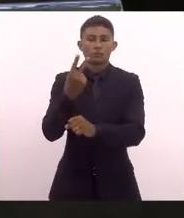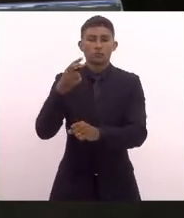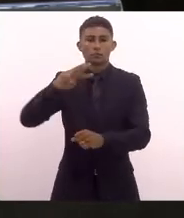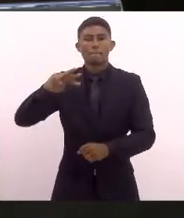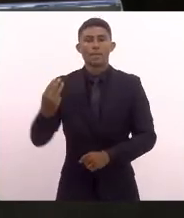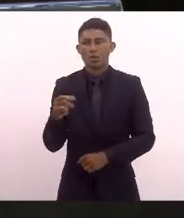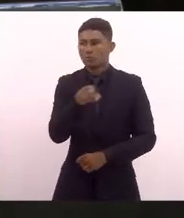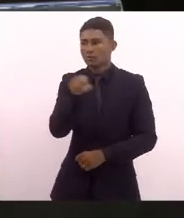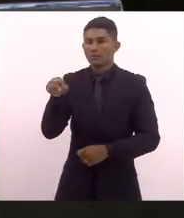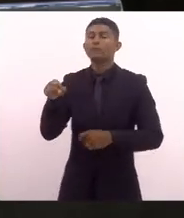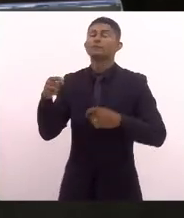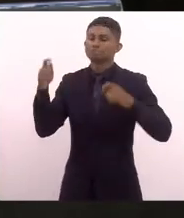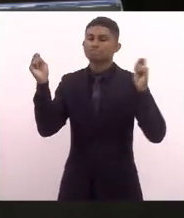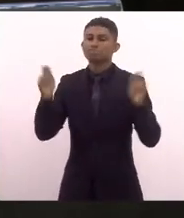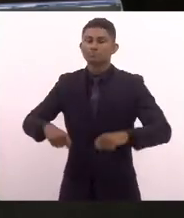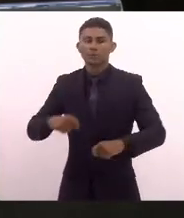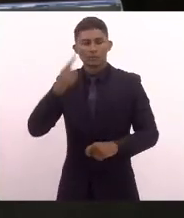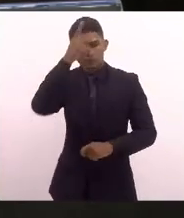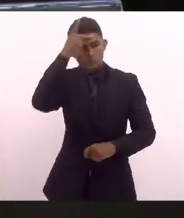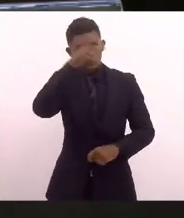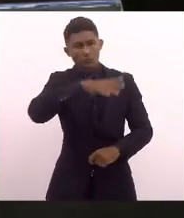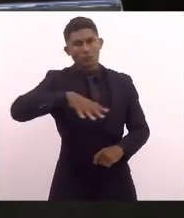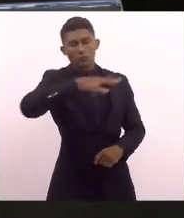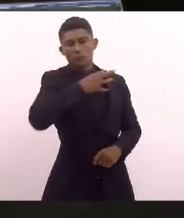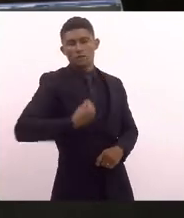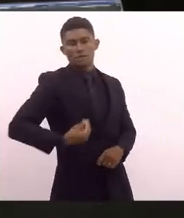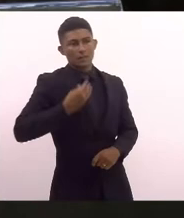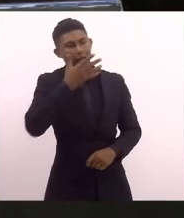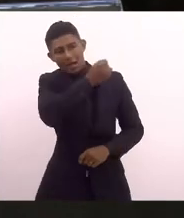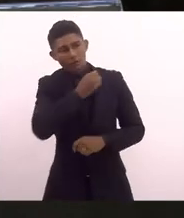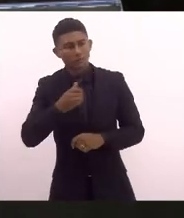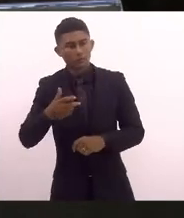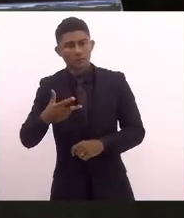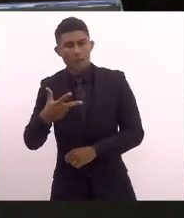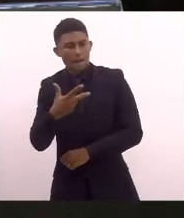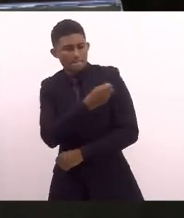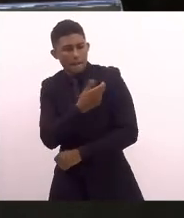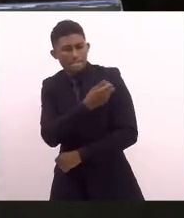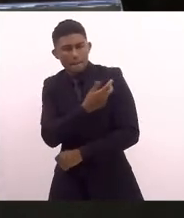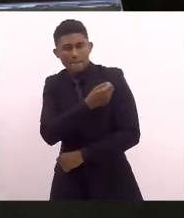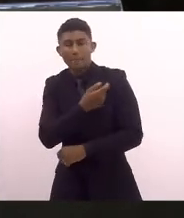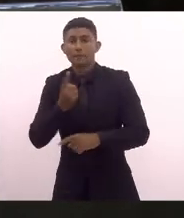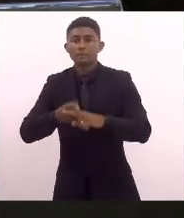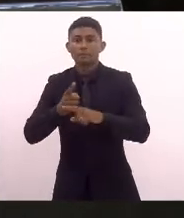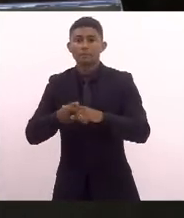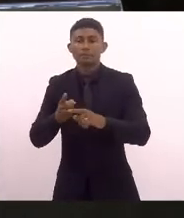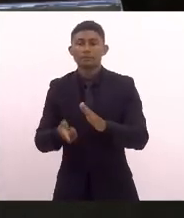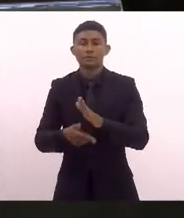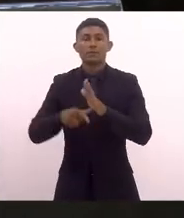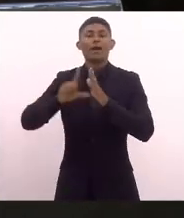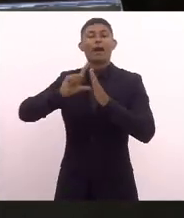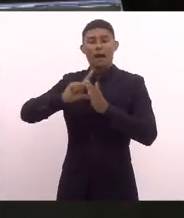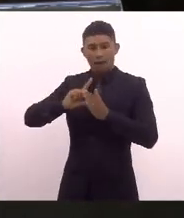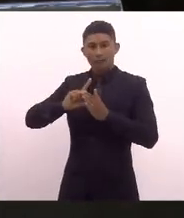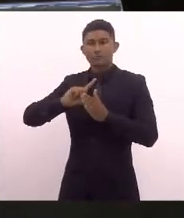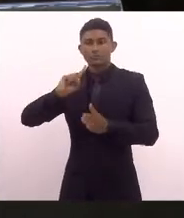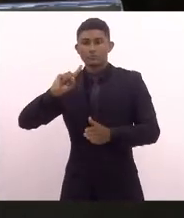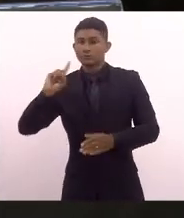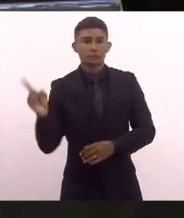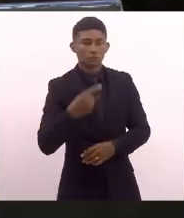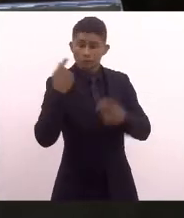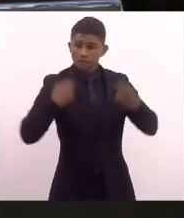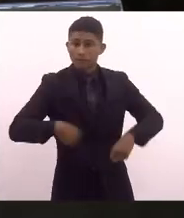assim, a salvar a vida das outras pessoas. Porque outra fase foi muito equada, foi: precisamos estar vivos